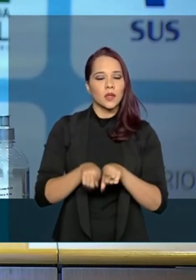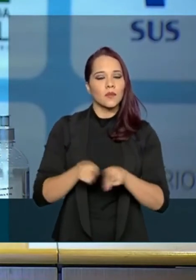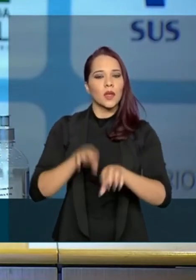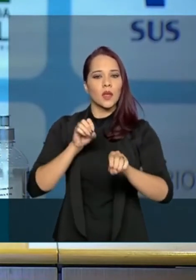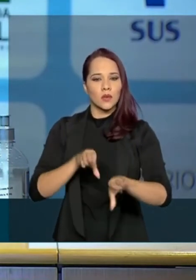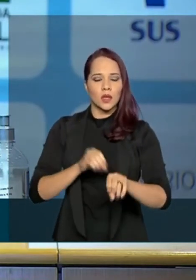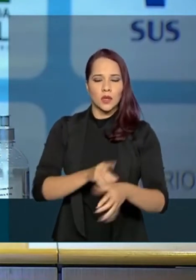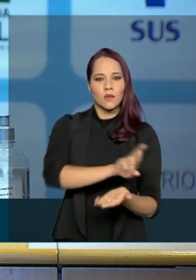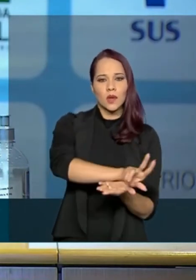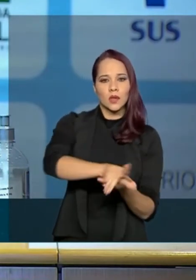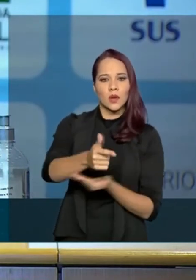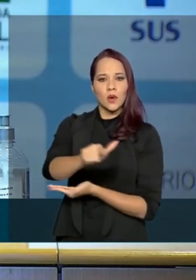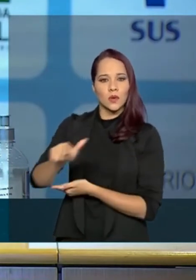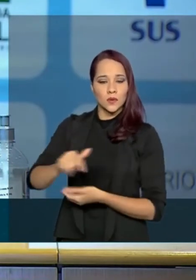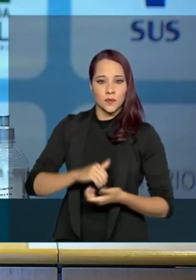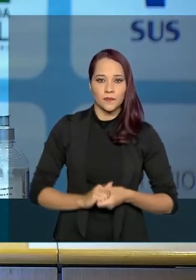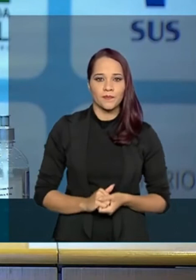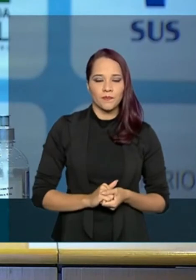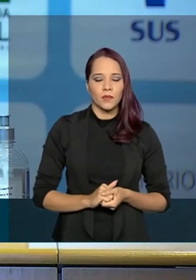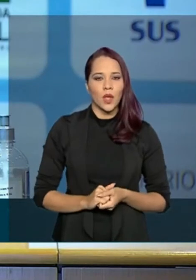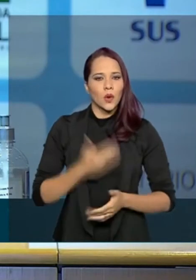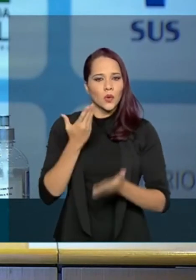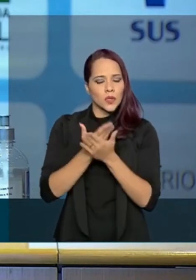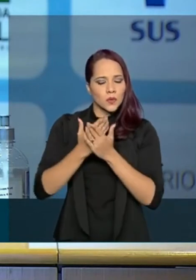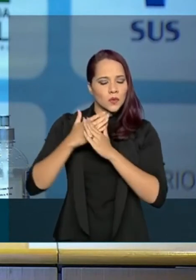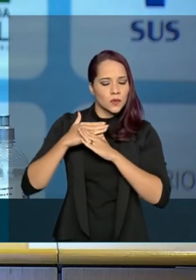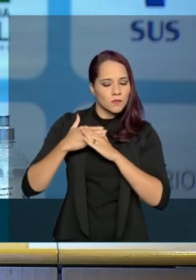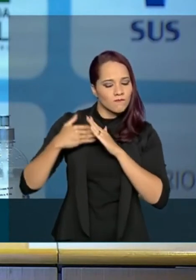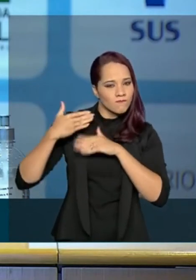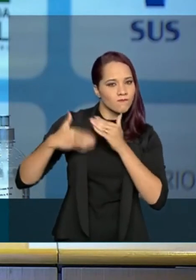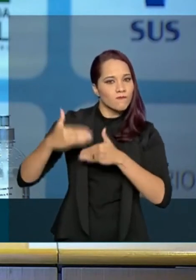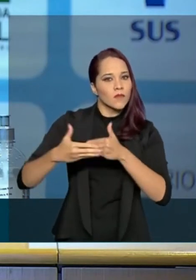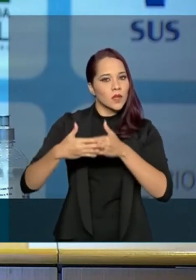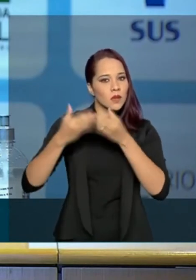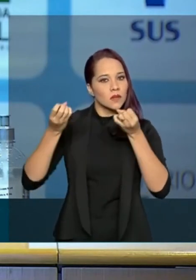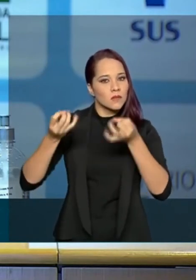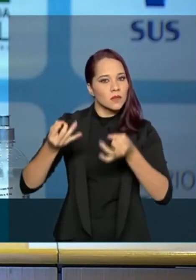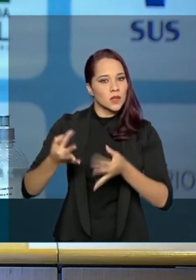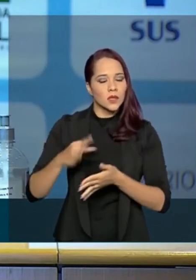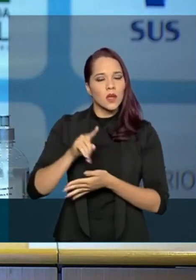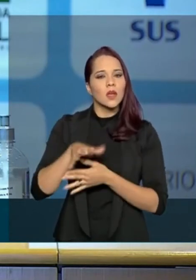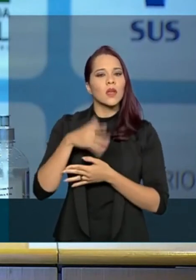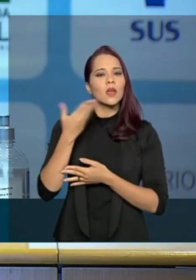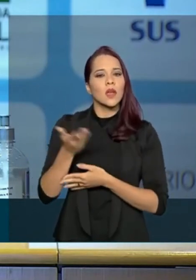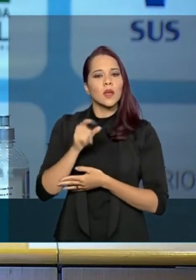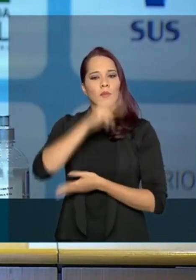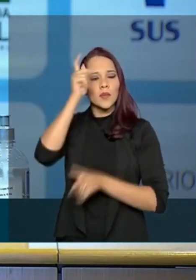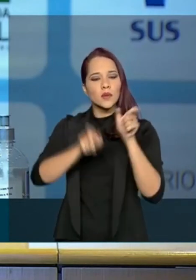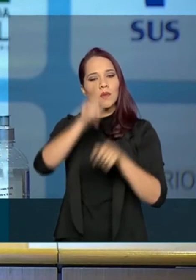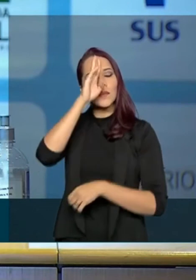educação, entre outros, de acordo com os estudos em andamento, que definirão esses públicos